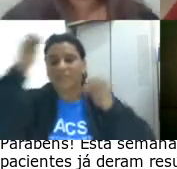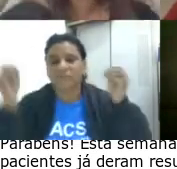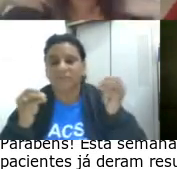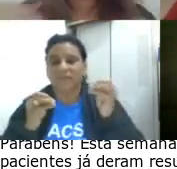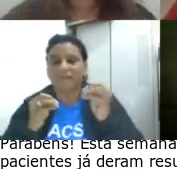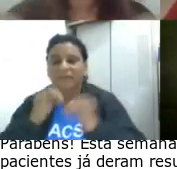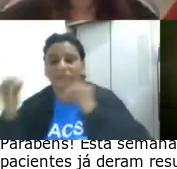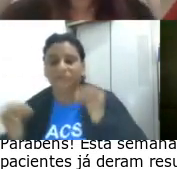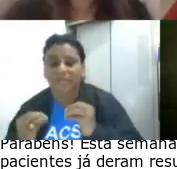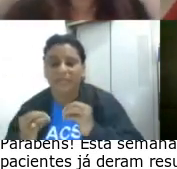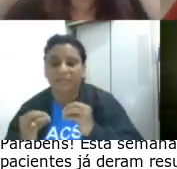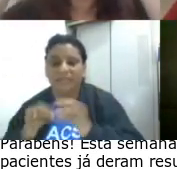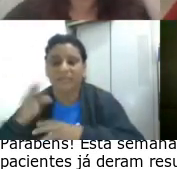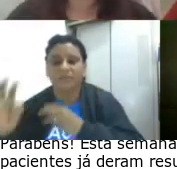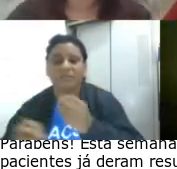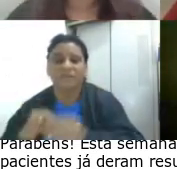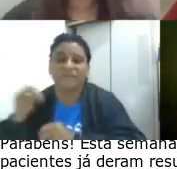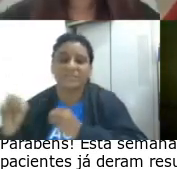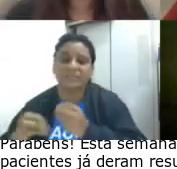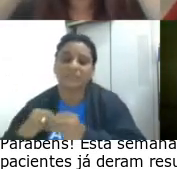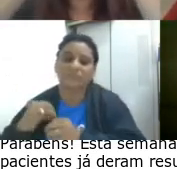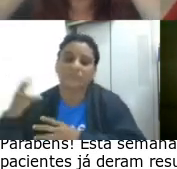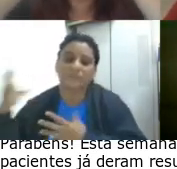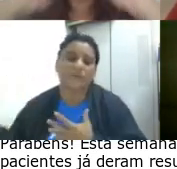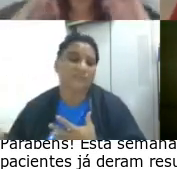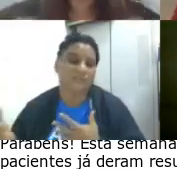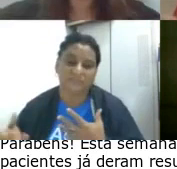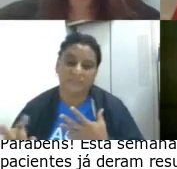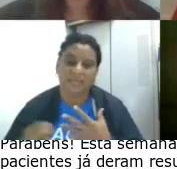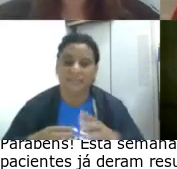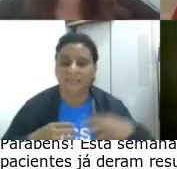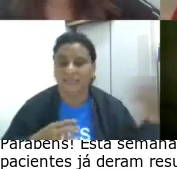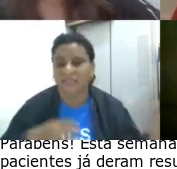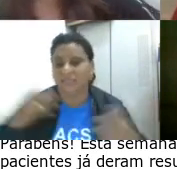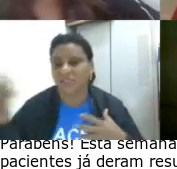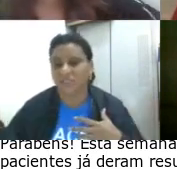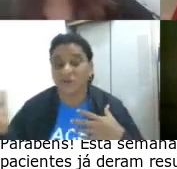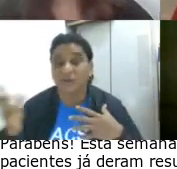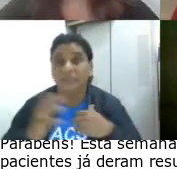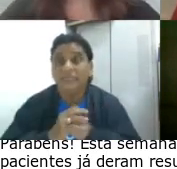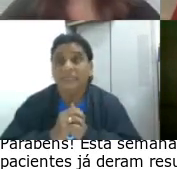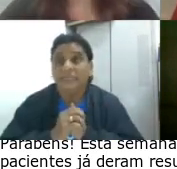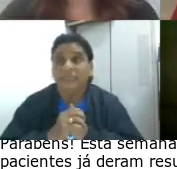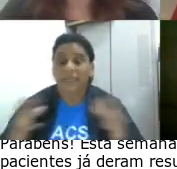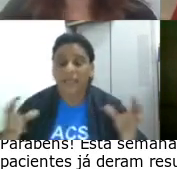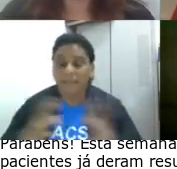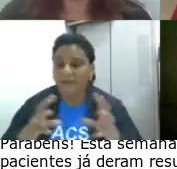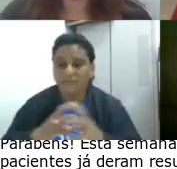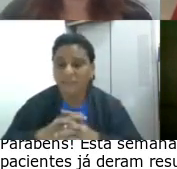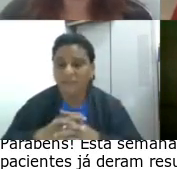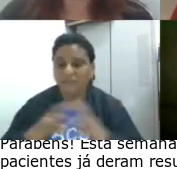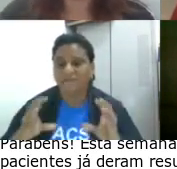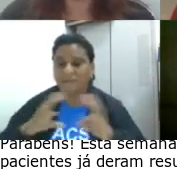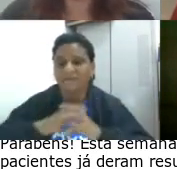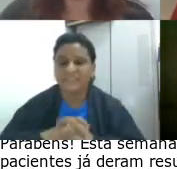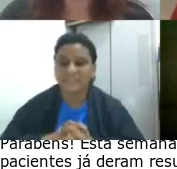hora que eles voltavam era muito tarde aí eu estava fazendo uma outra atividade na igreja na escola e acabava